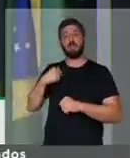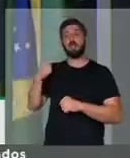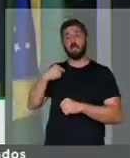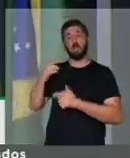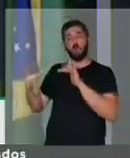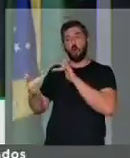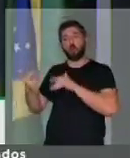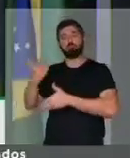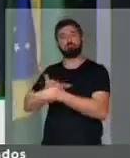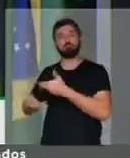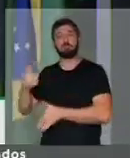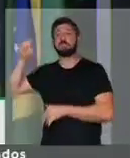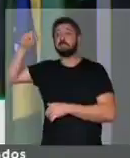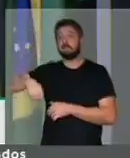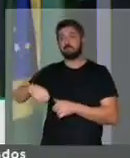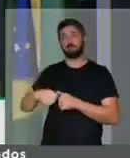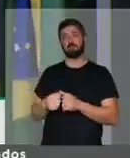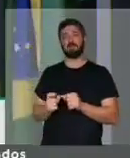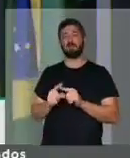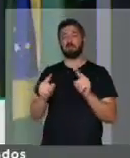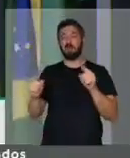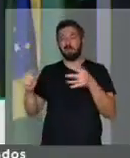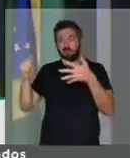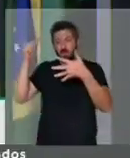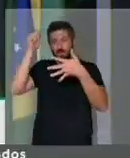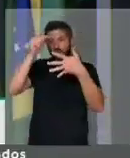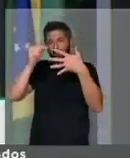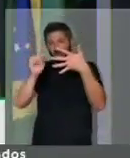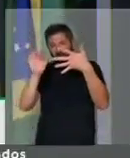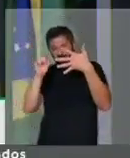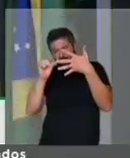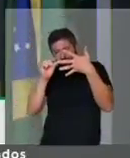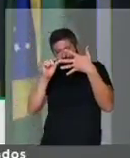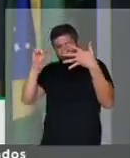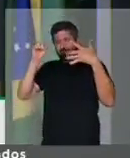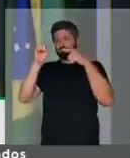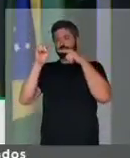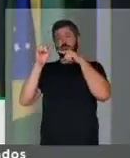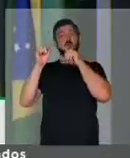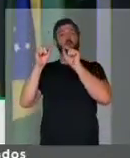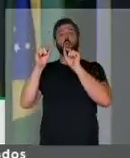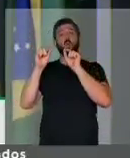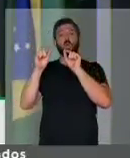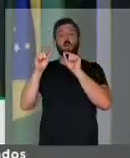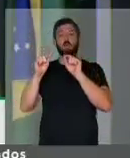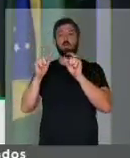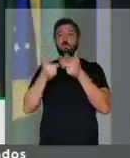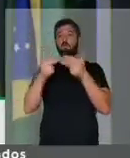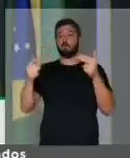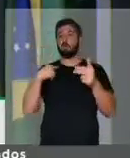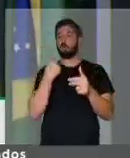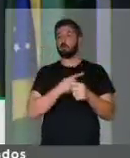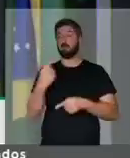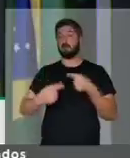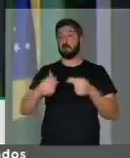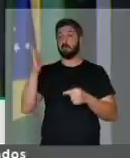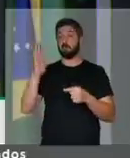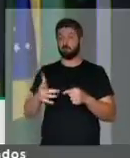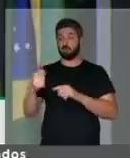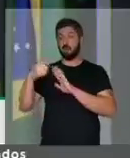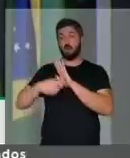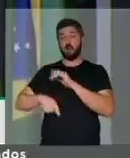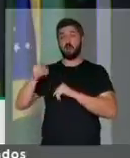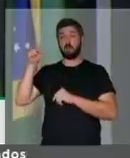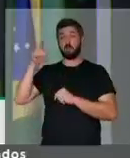pessoas. Mais um ponto muito específico que eu quero apontar hoje aqui nessa fala é com relação a algo que nós debatemos muito com o